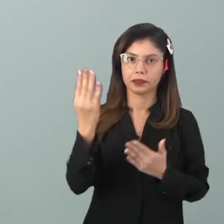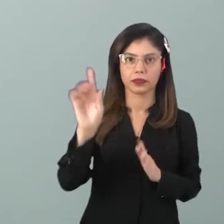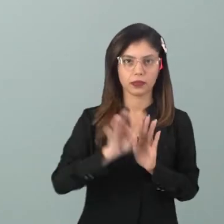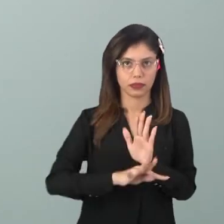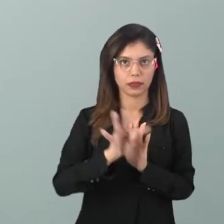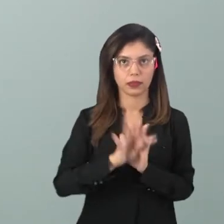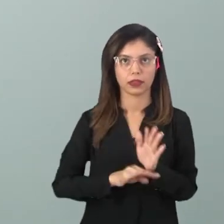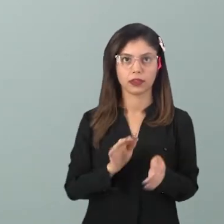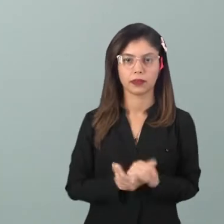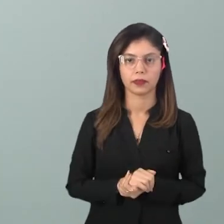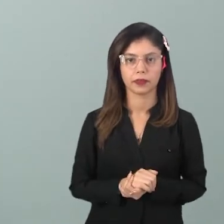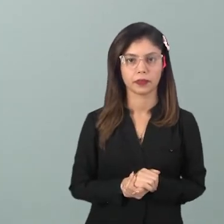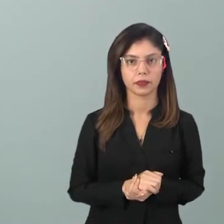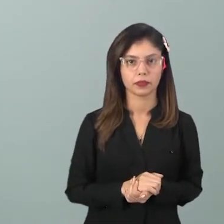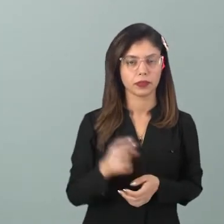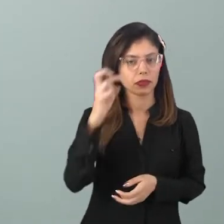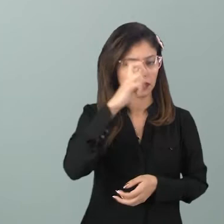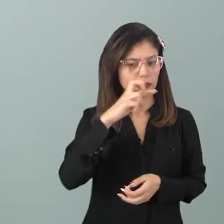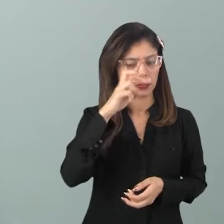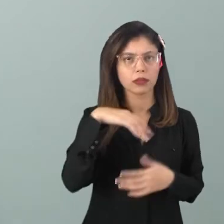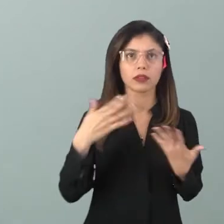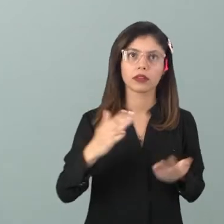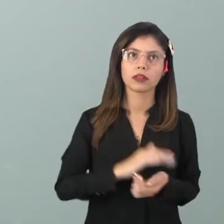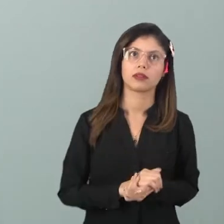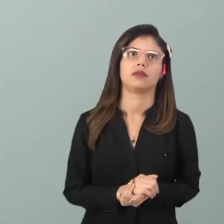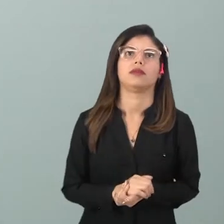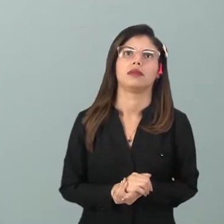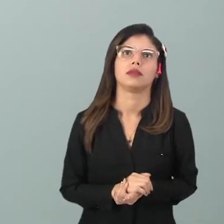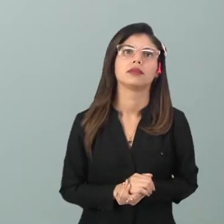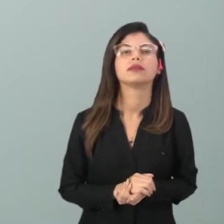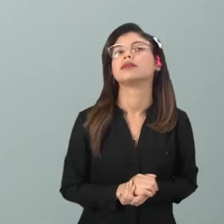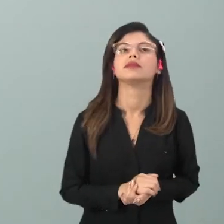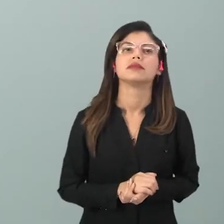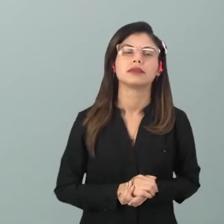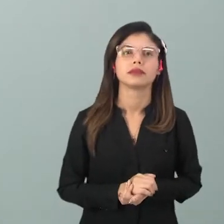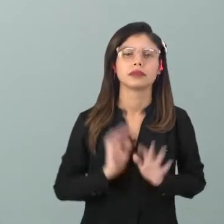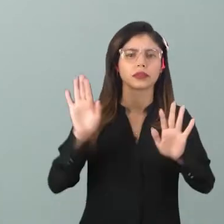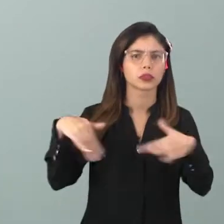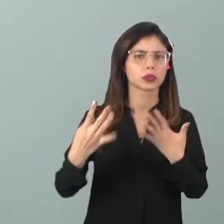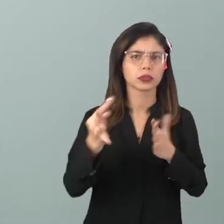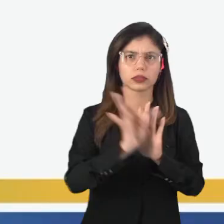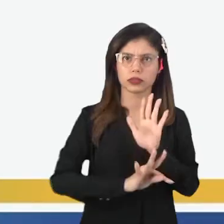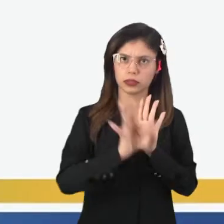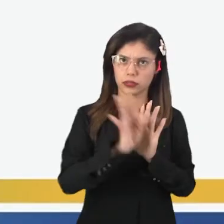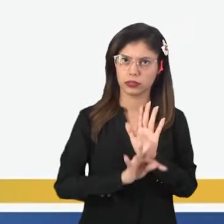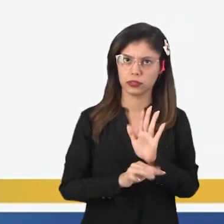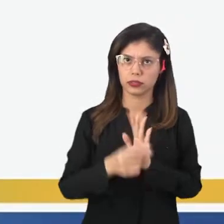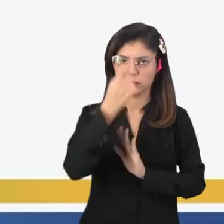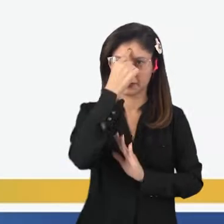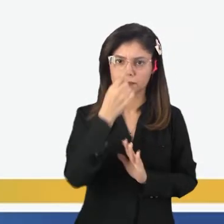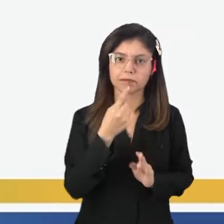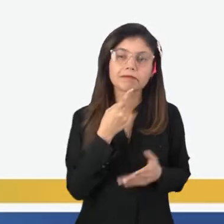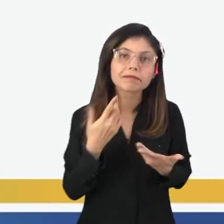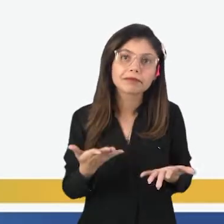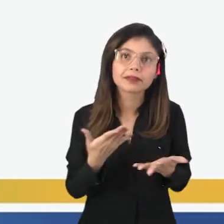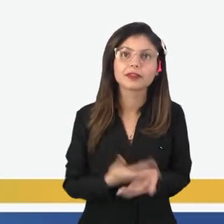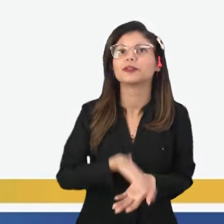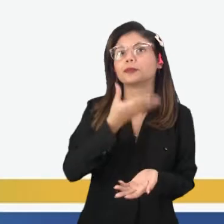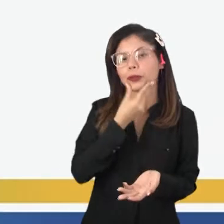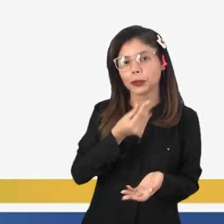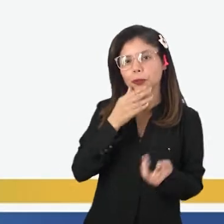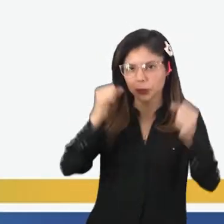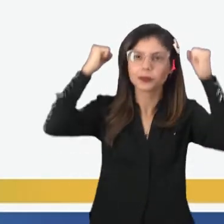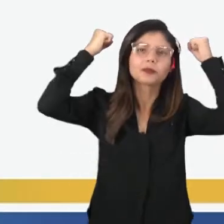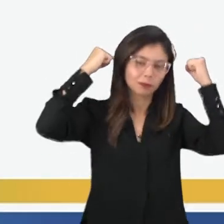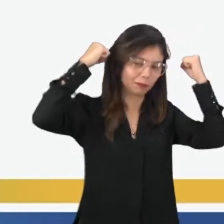outro texto. Vamos observar sobre com o que faz relação. Com qual outro texto essa imagem conversa? Com